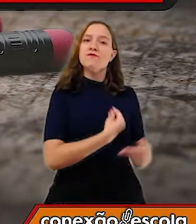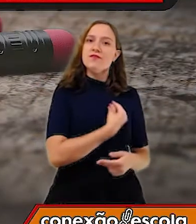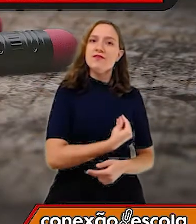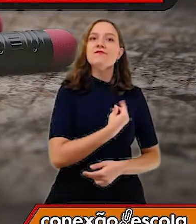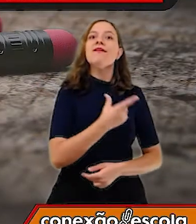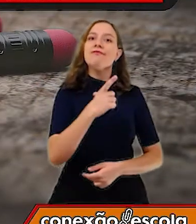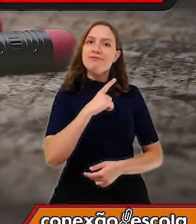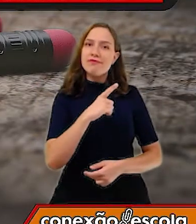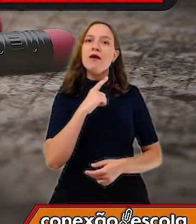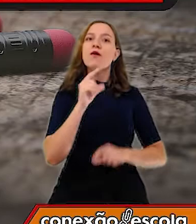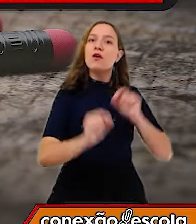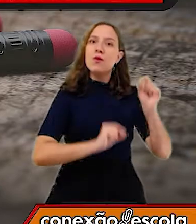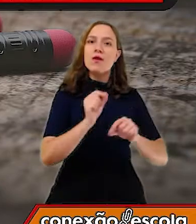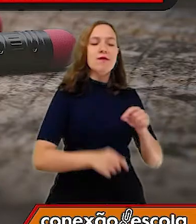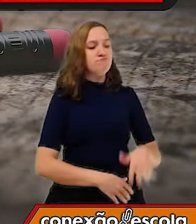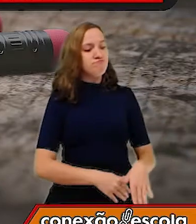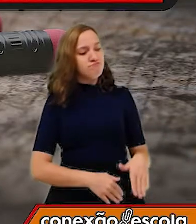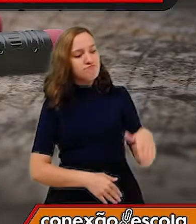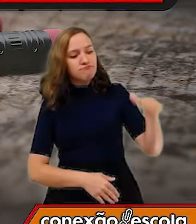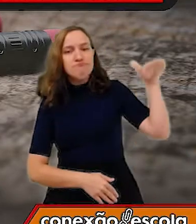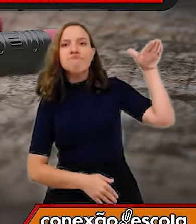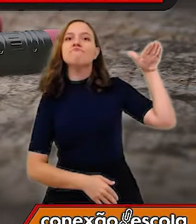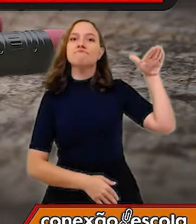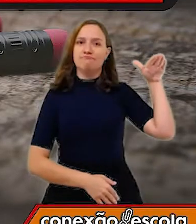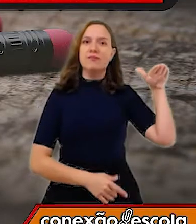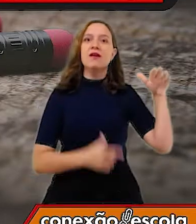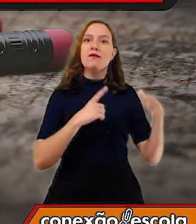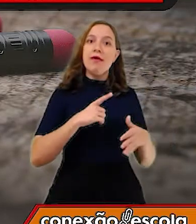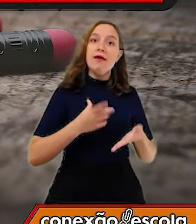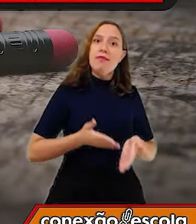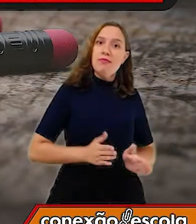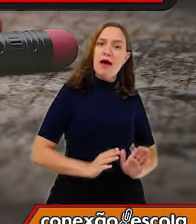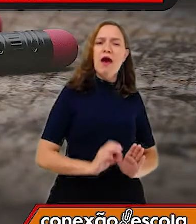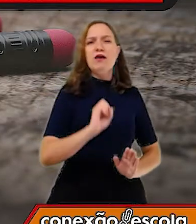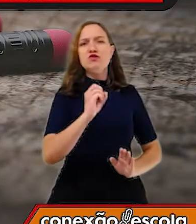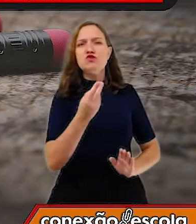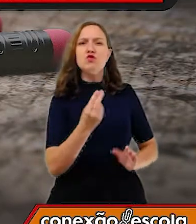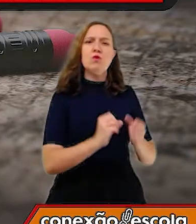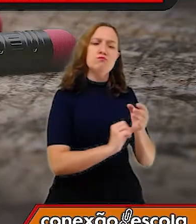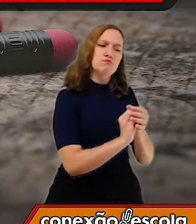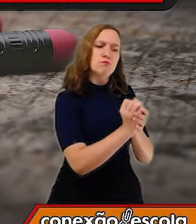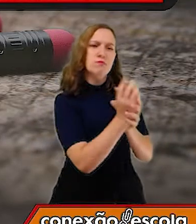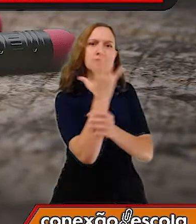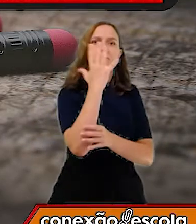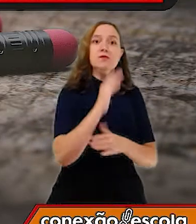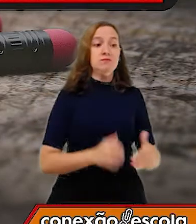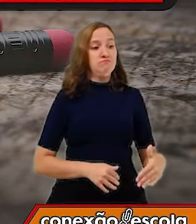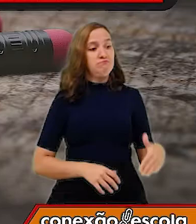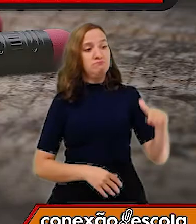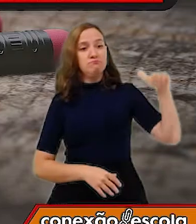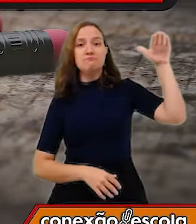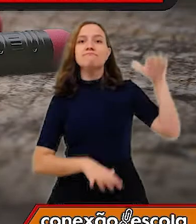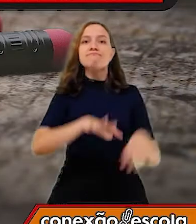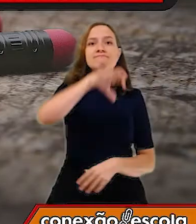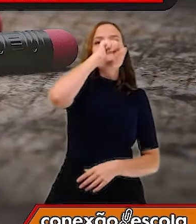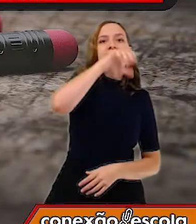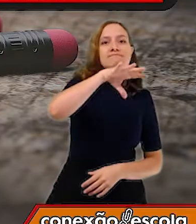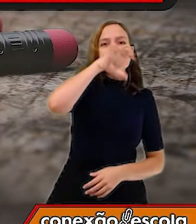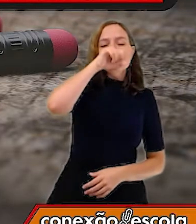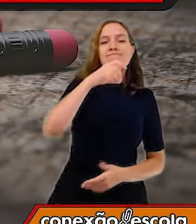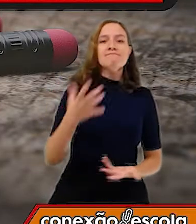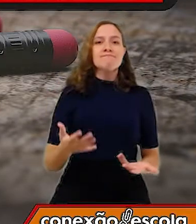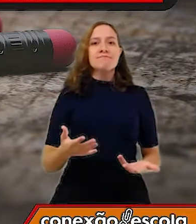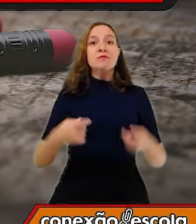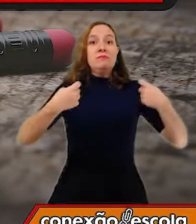eles crescem, eles respiram, eles ingerem água, se alimentam,